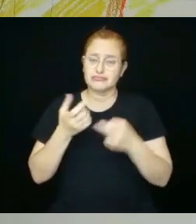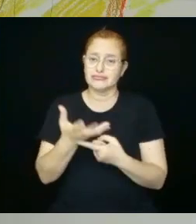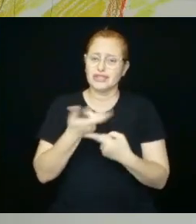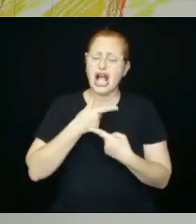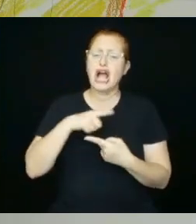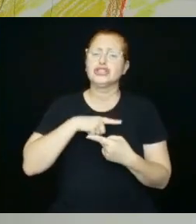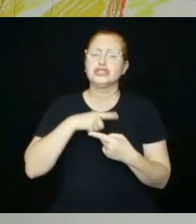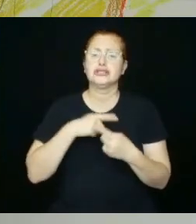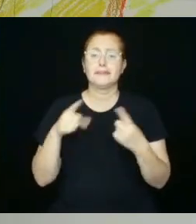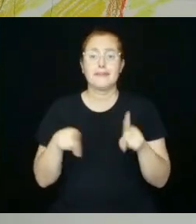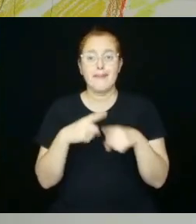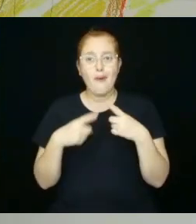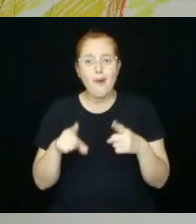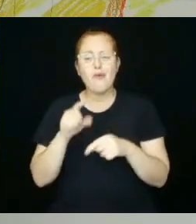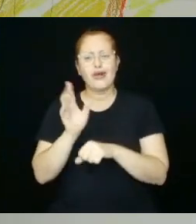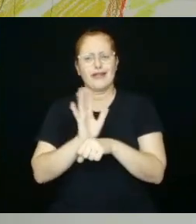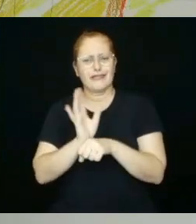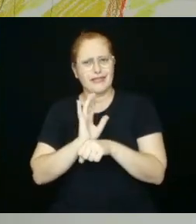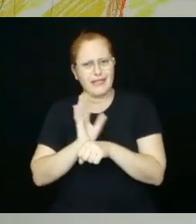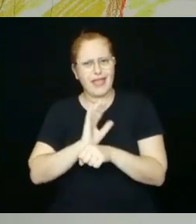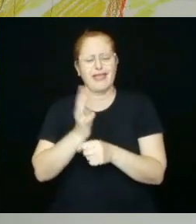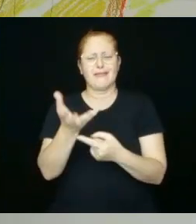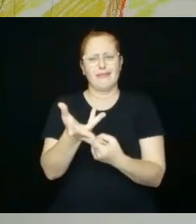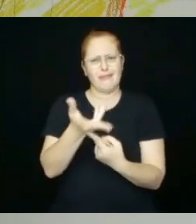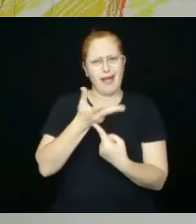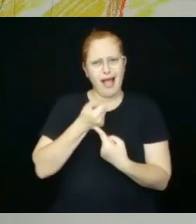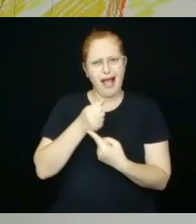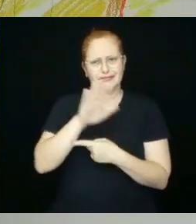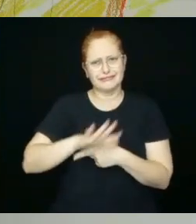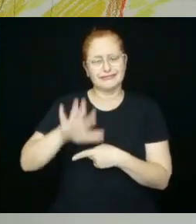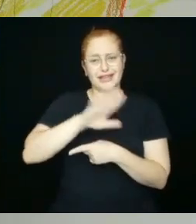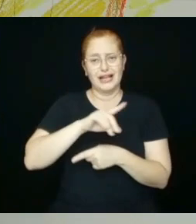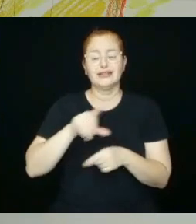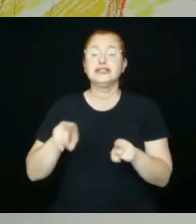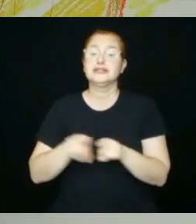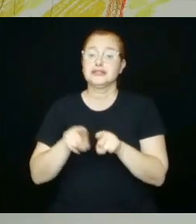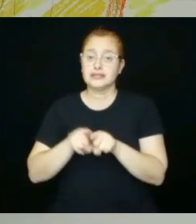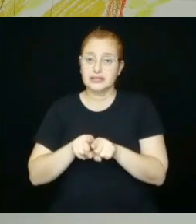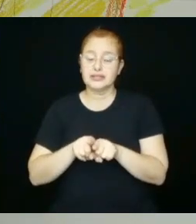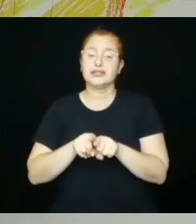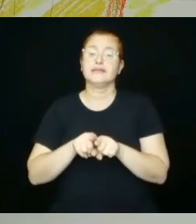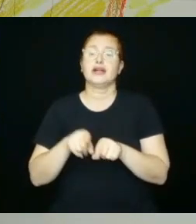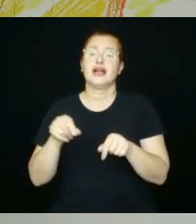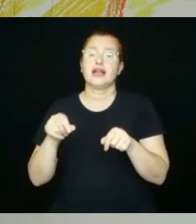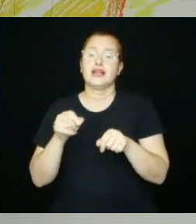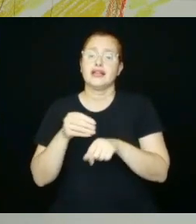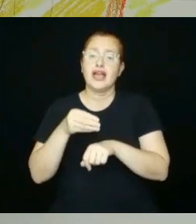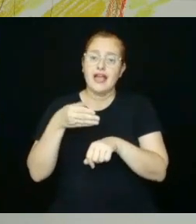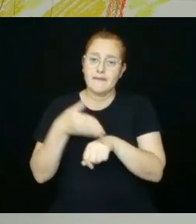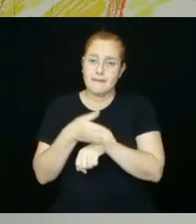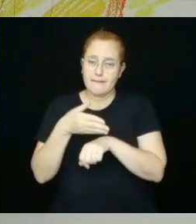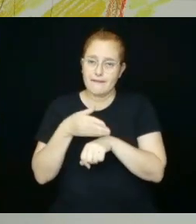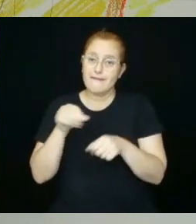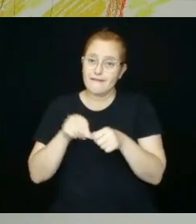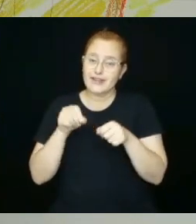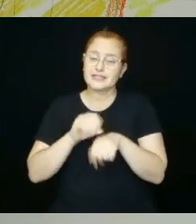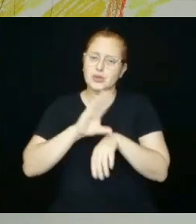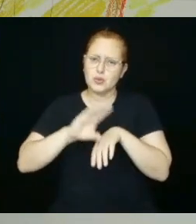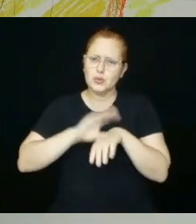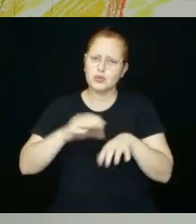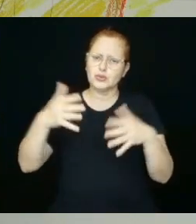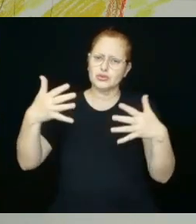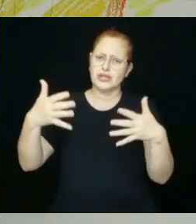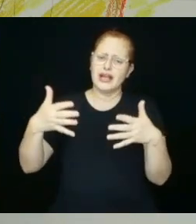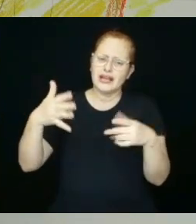música, rolava cinema também, artes visuais, e ele dava cursos também. E ele foi um cara que incentivou